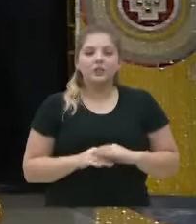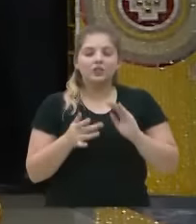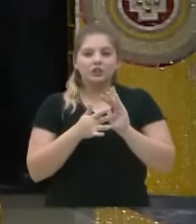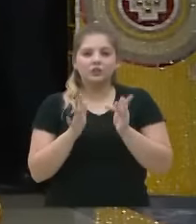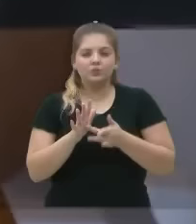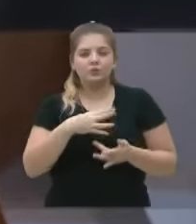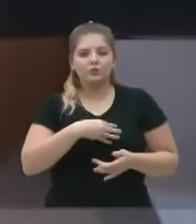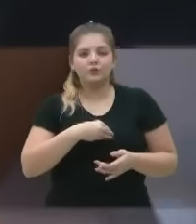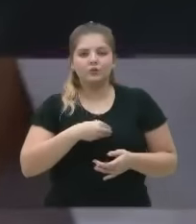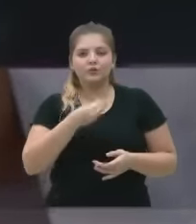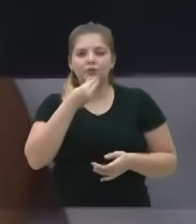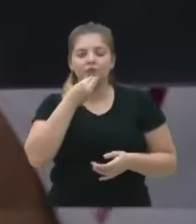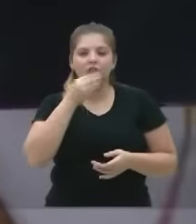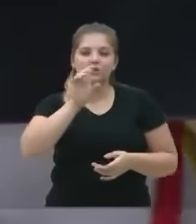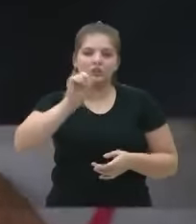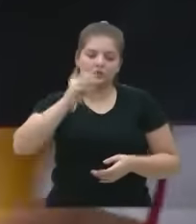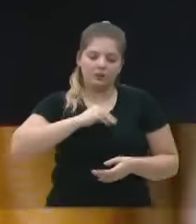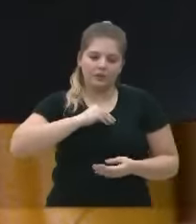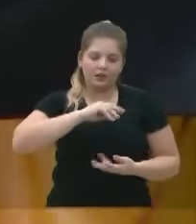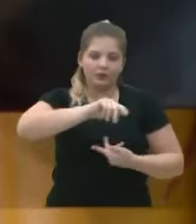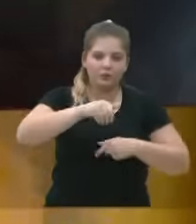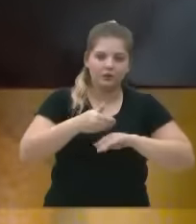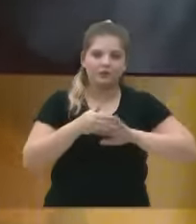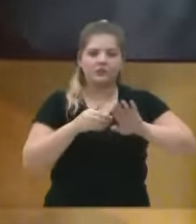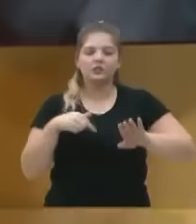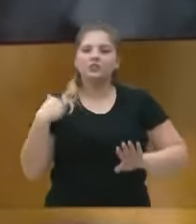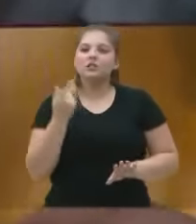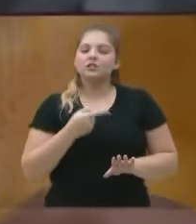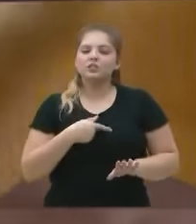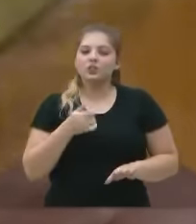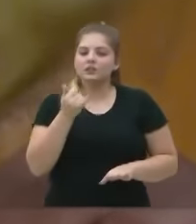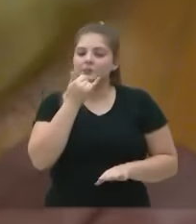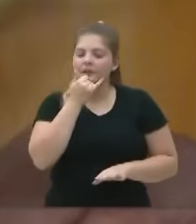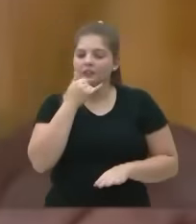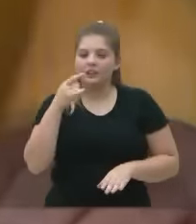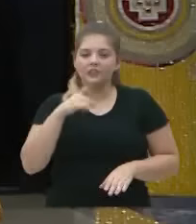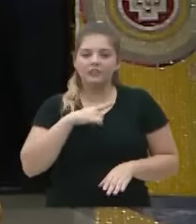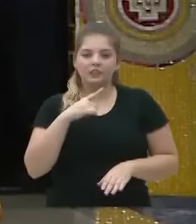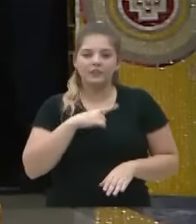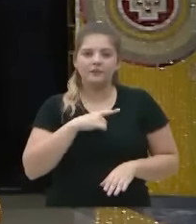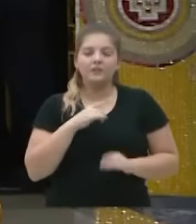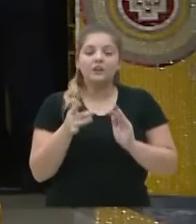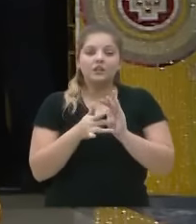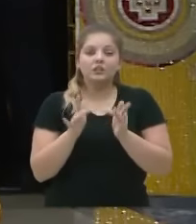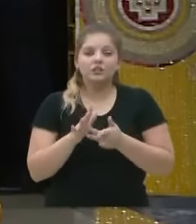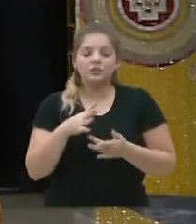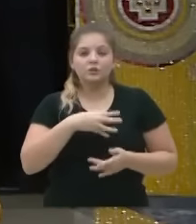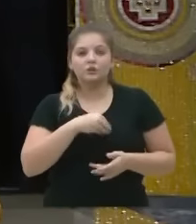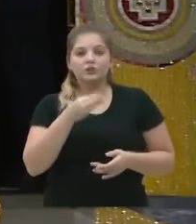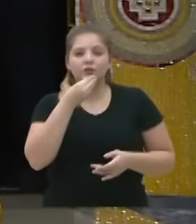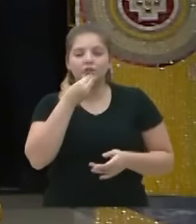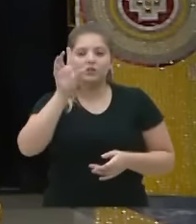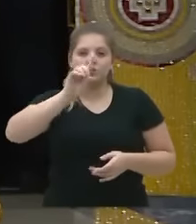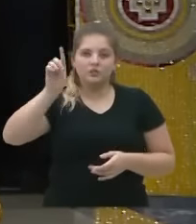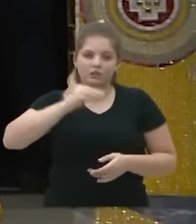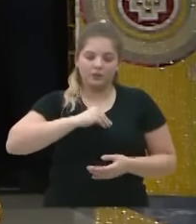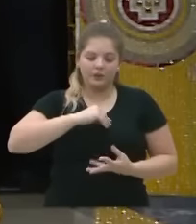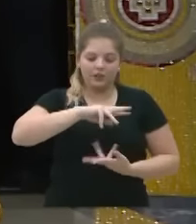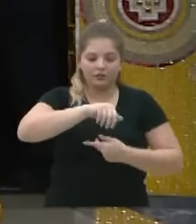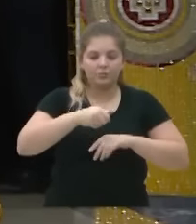Cordeiro de Deus, que tirais o pecado do mundo, tende piedade de nós. Cordeiro de Deus,